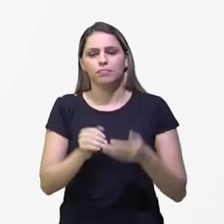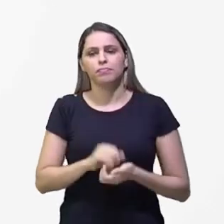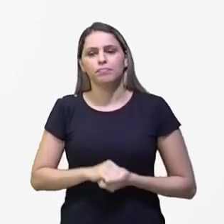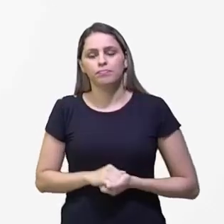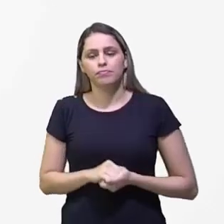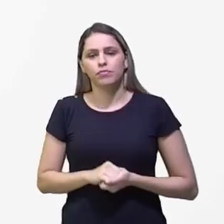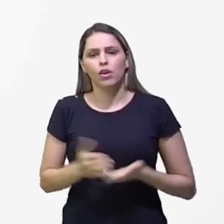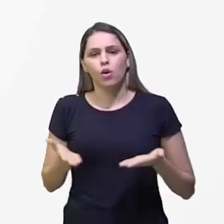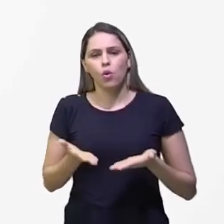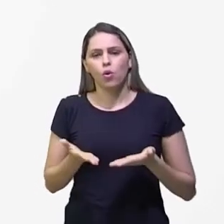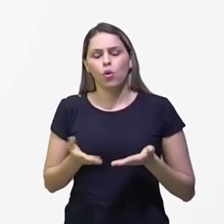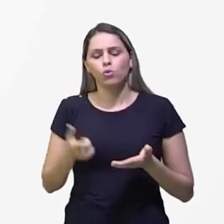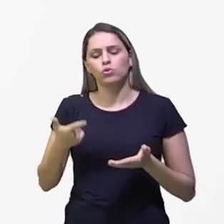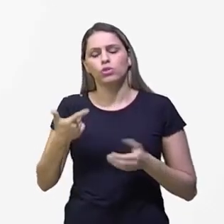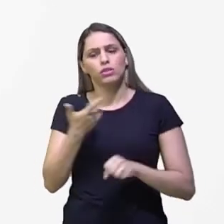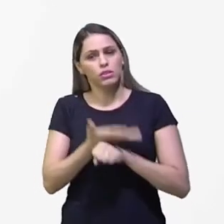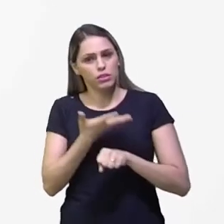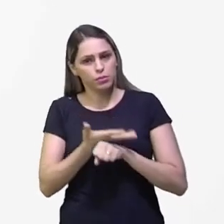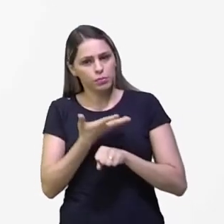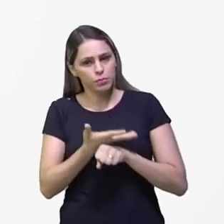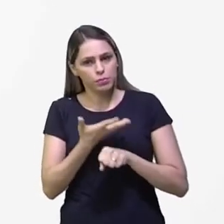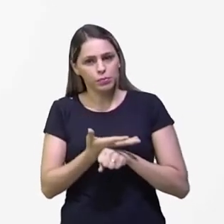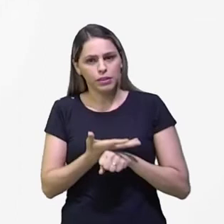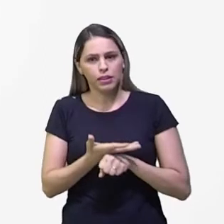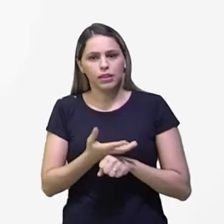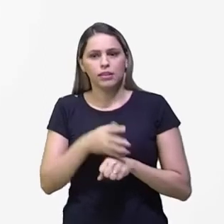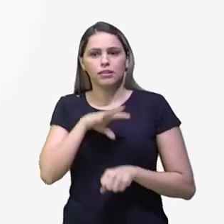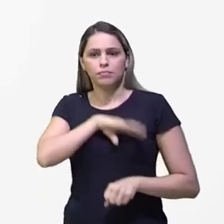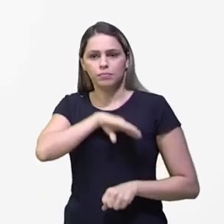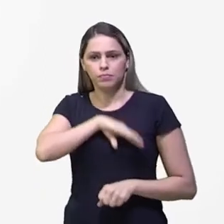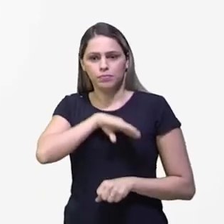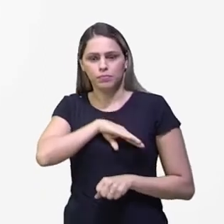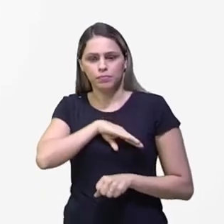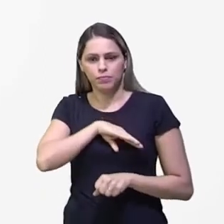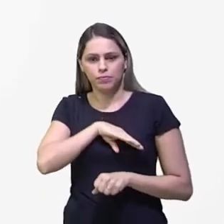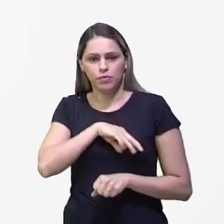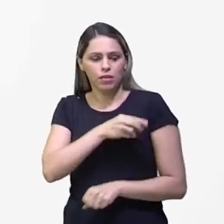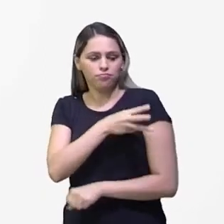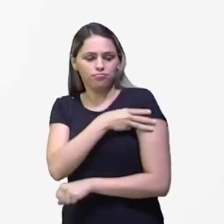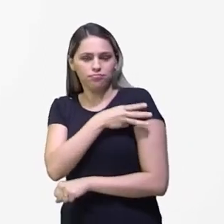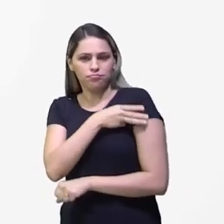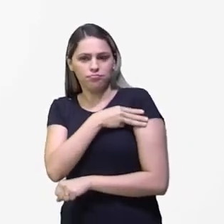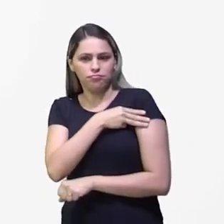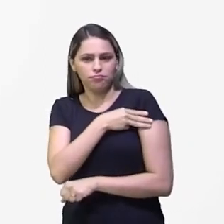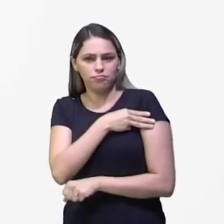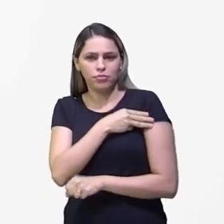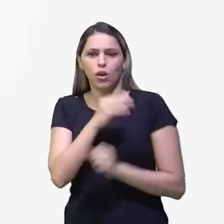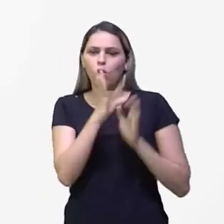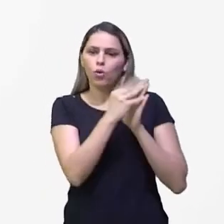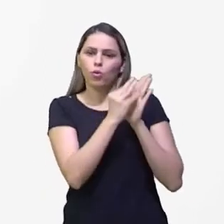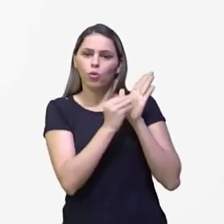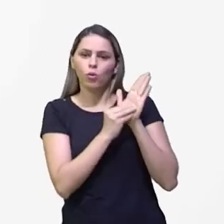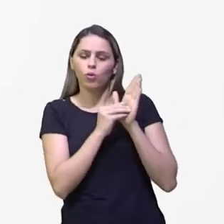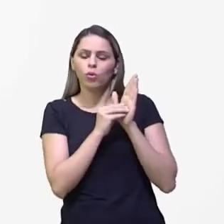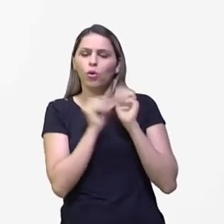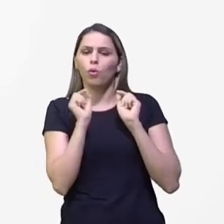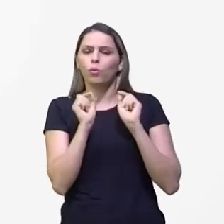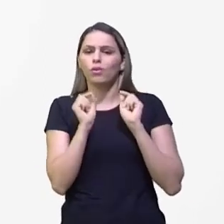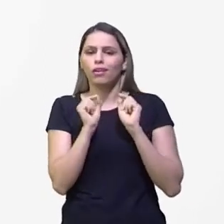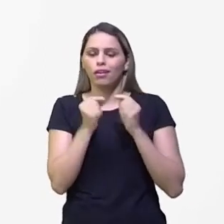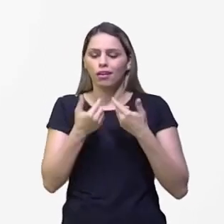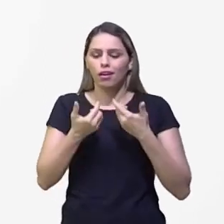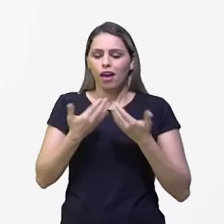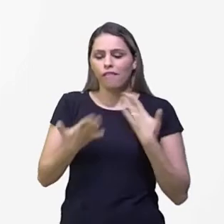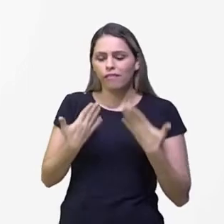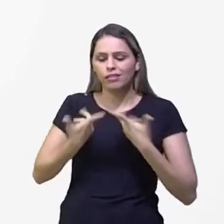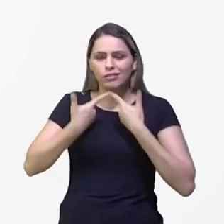Vamos estudar mais uma vez língua portuguesa para a turma do terceiro ano e o nosso eixo é análise linguística. O nosso